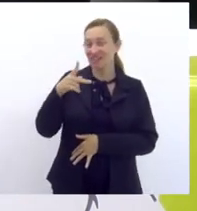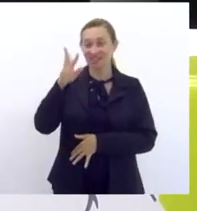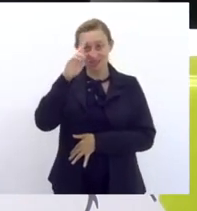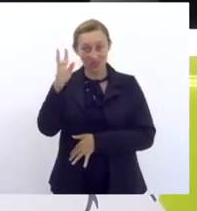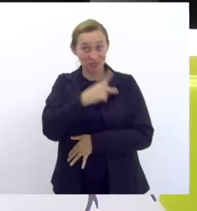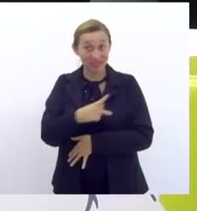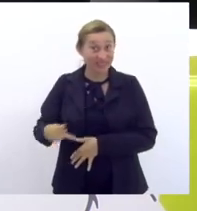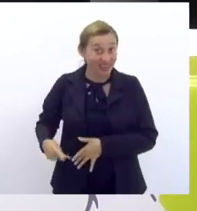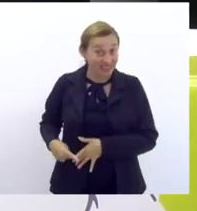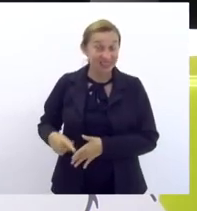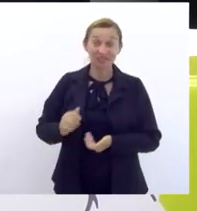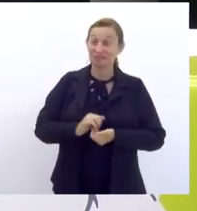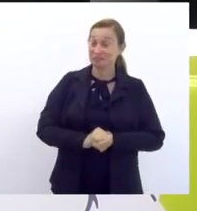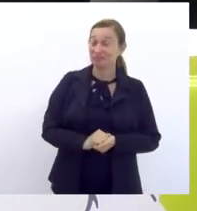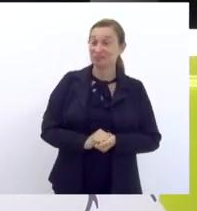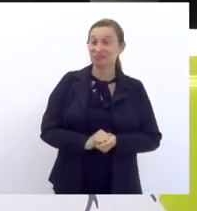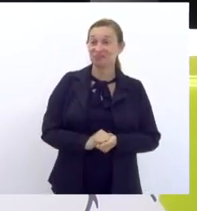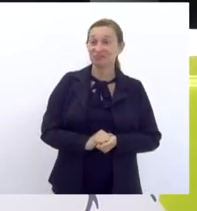quem